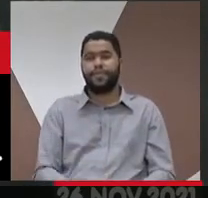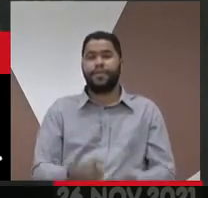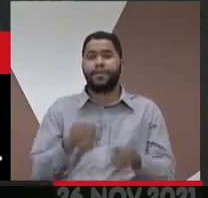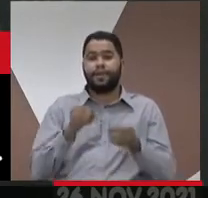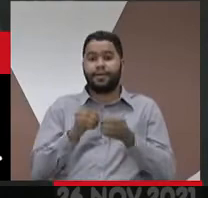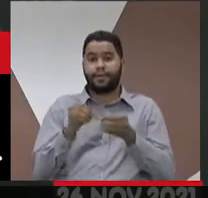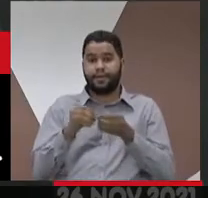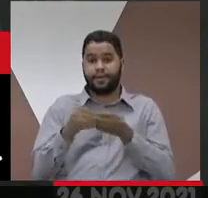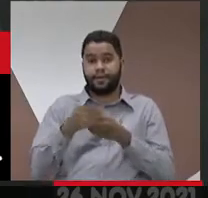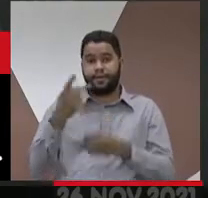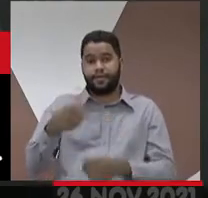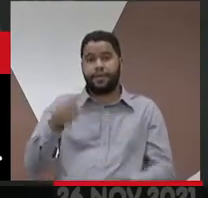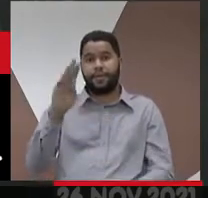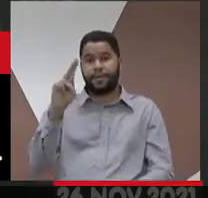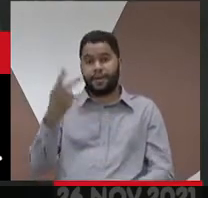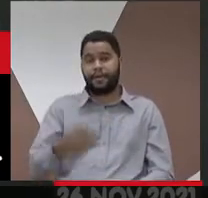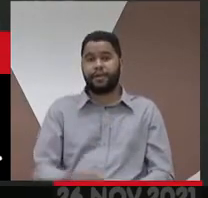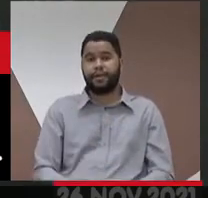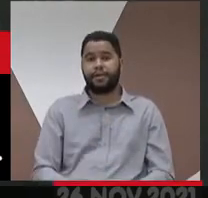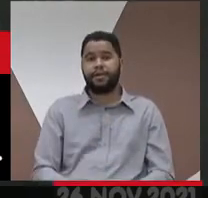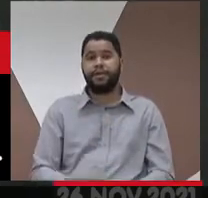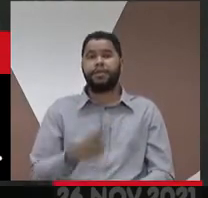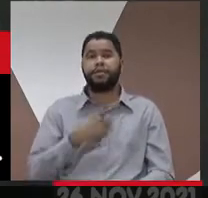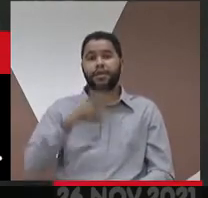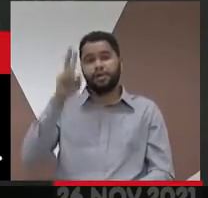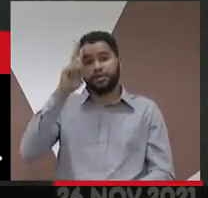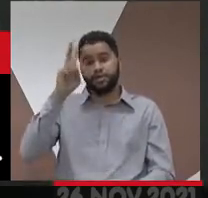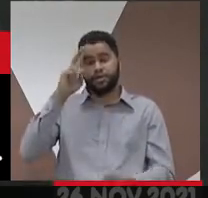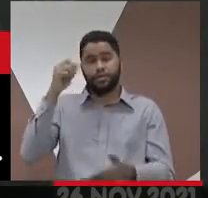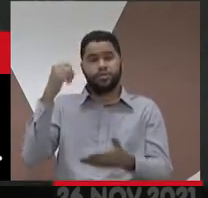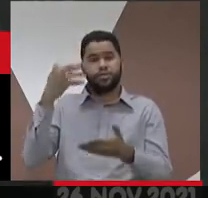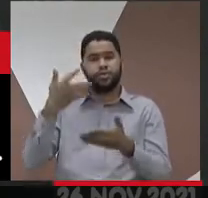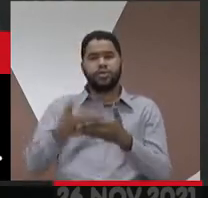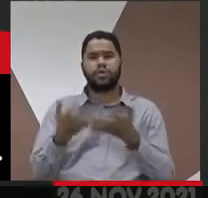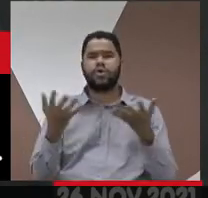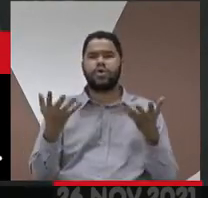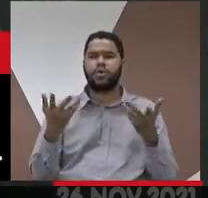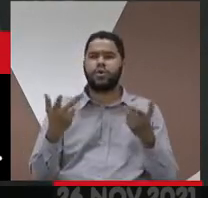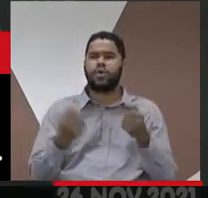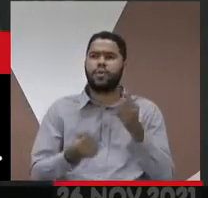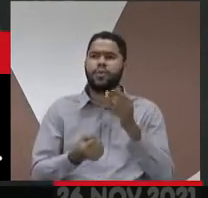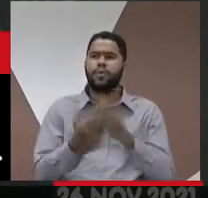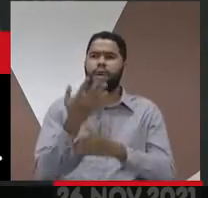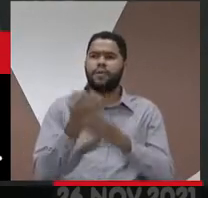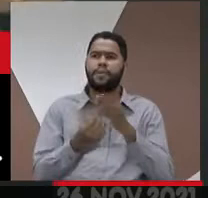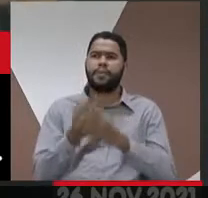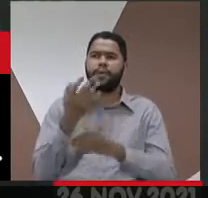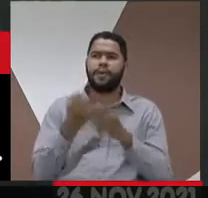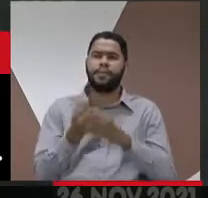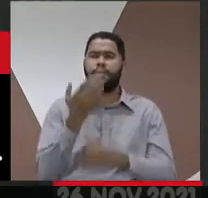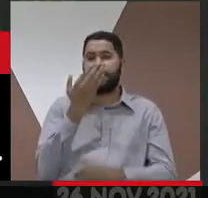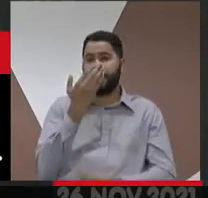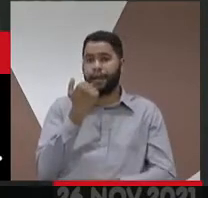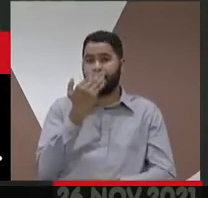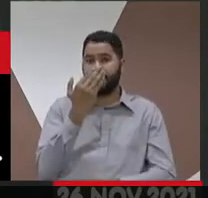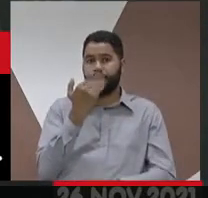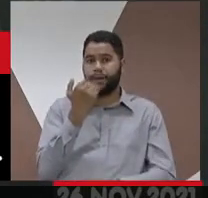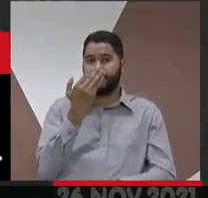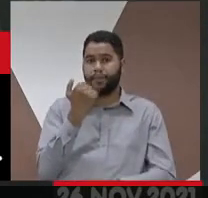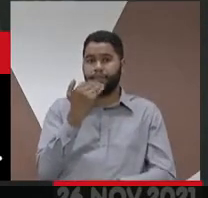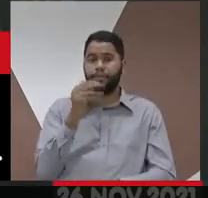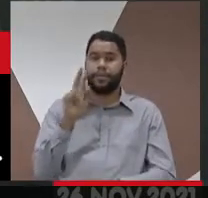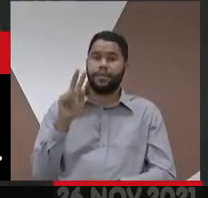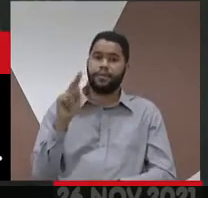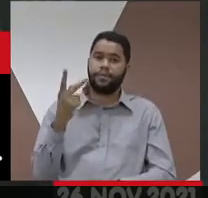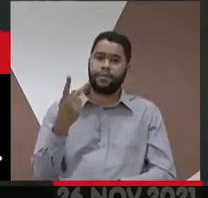metropolitana de Belo Horizonte tem na história de ser um celeiro de produção de alimentos para Belo